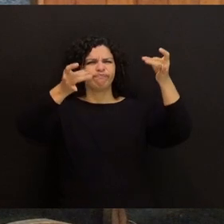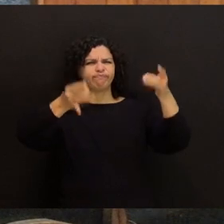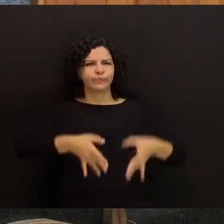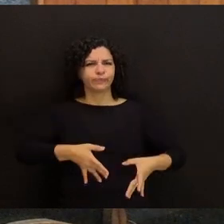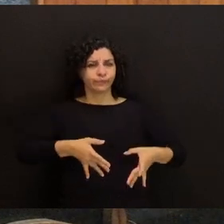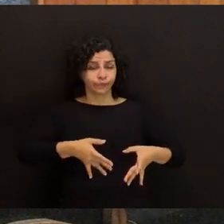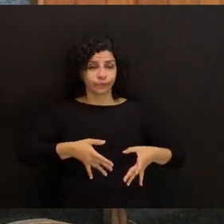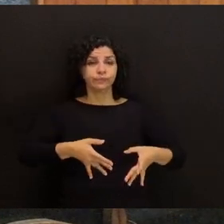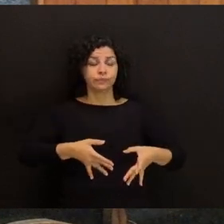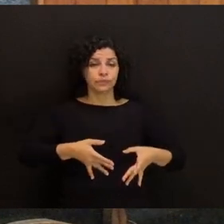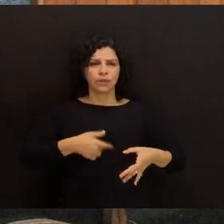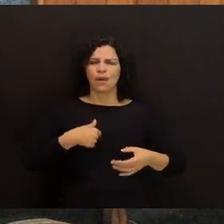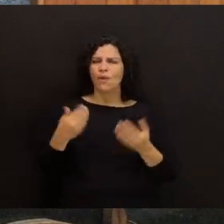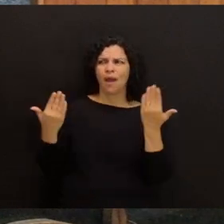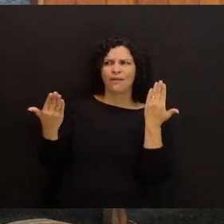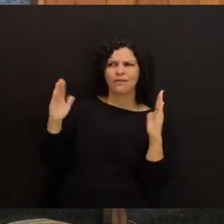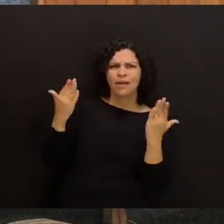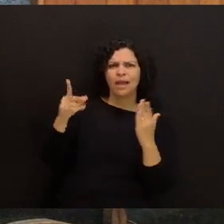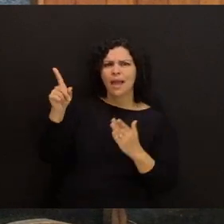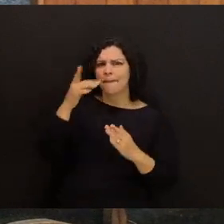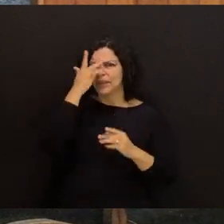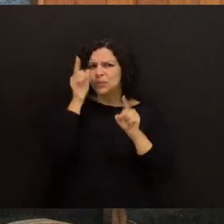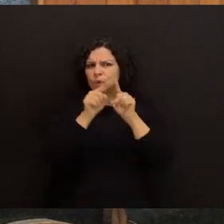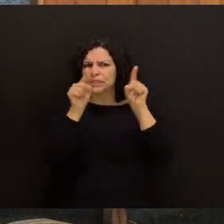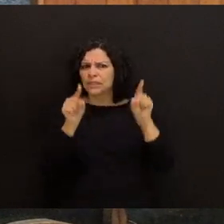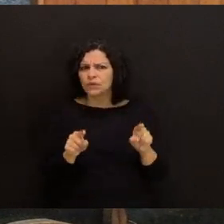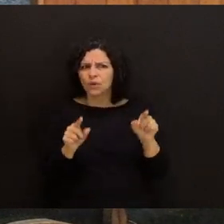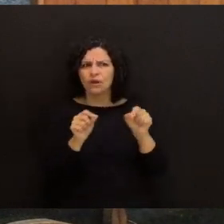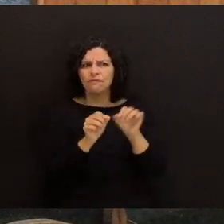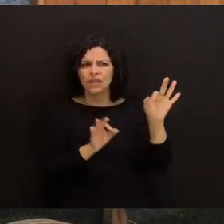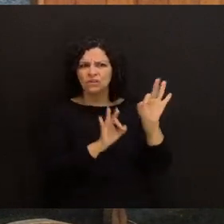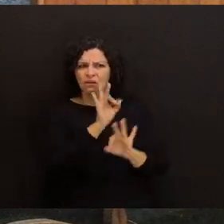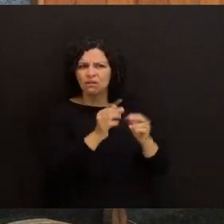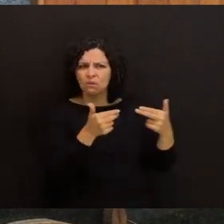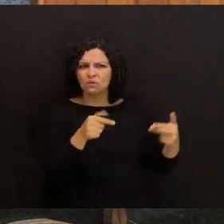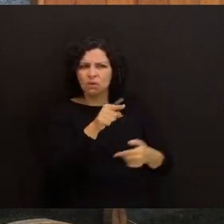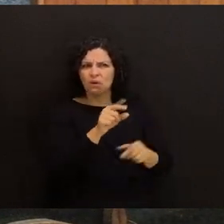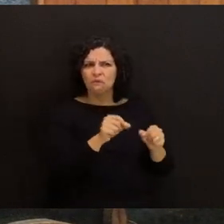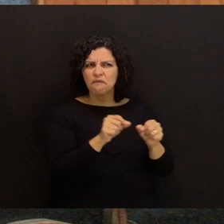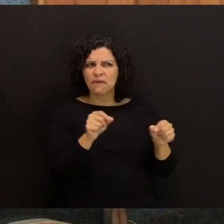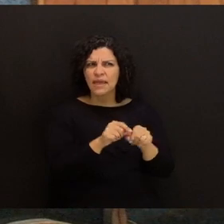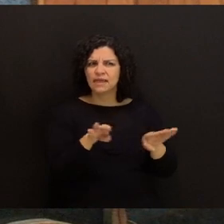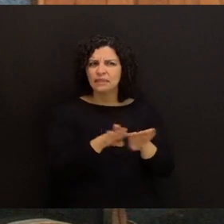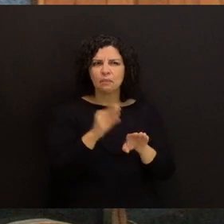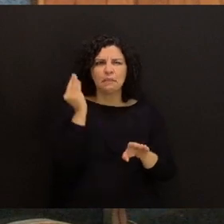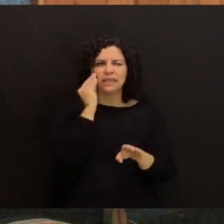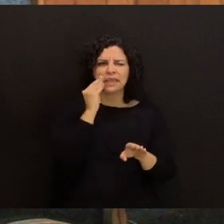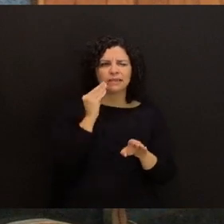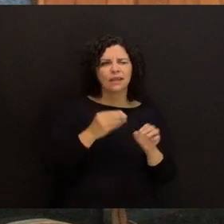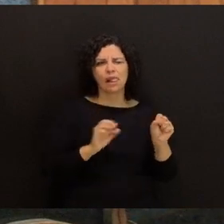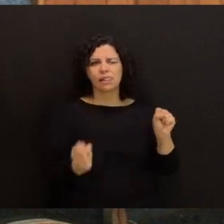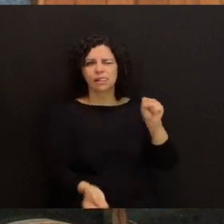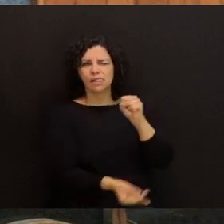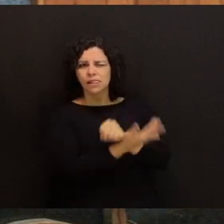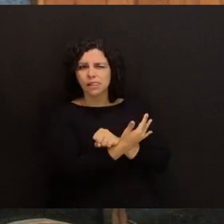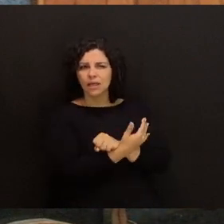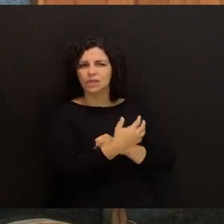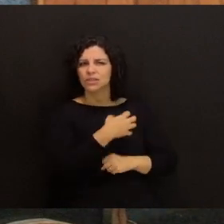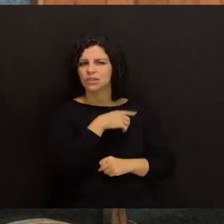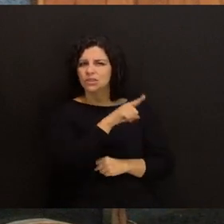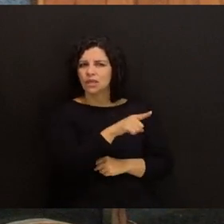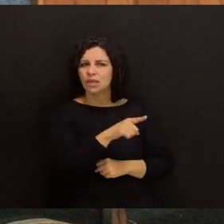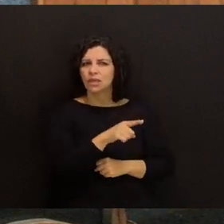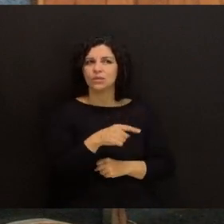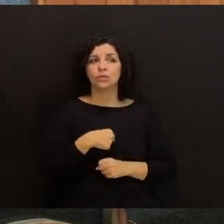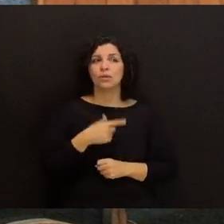não quero dizer se o servidor que fez aquilo fez para desviar para ganhar dinheiro não